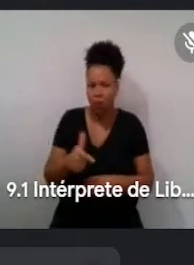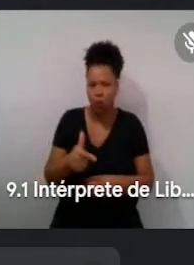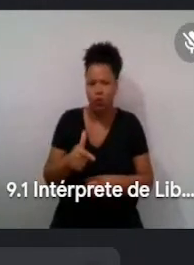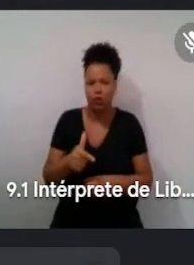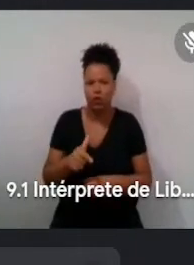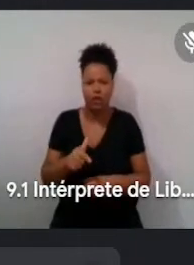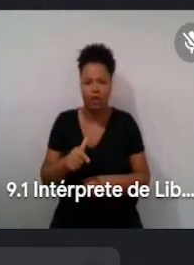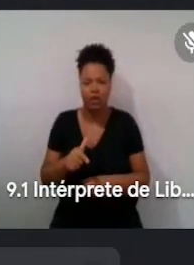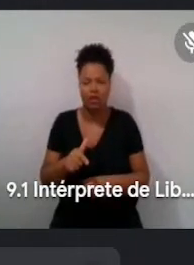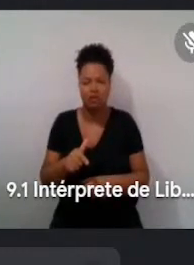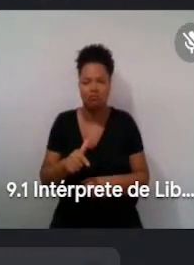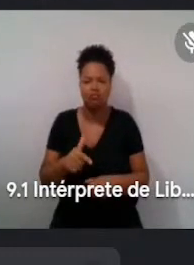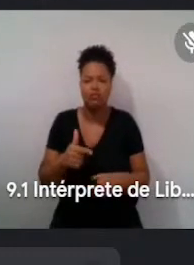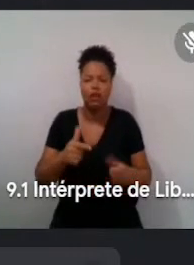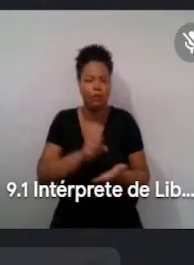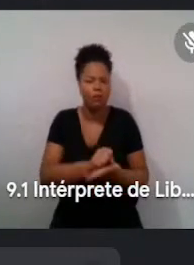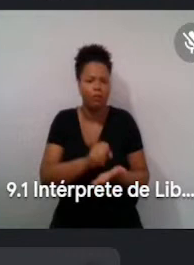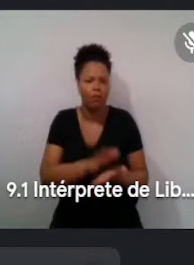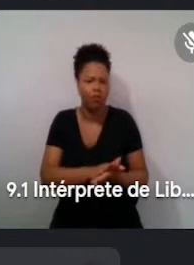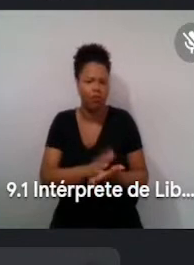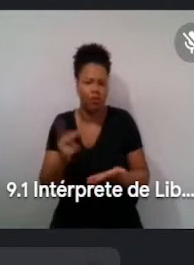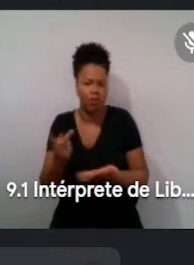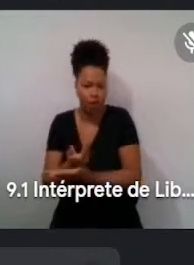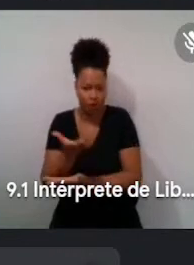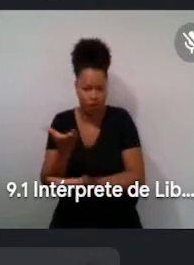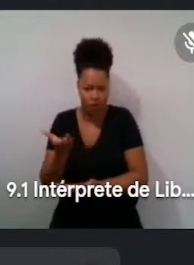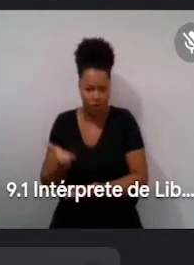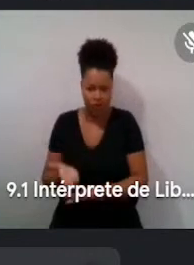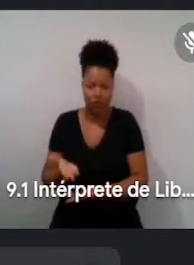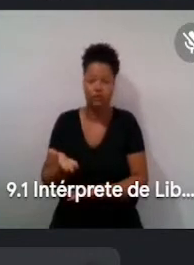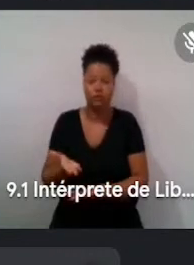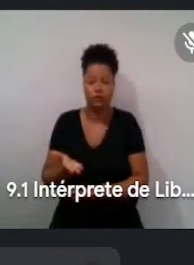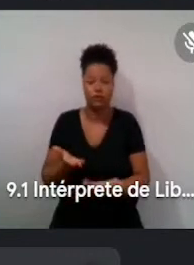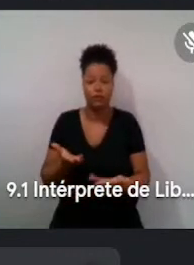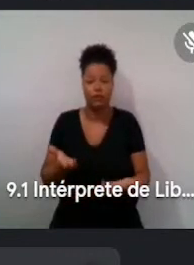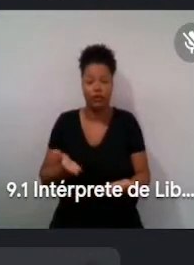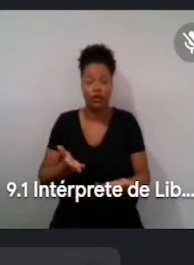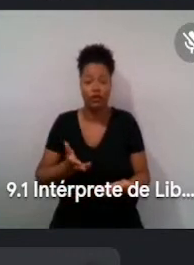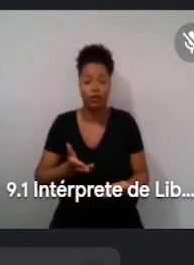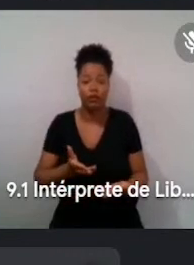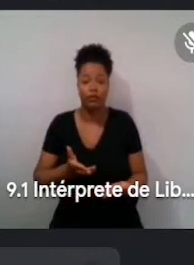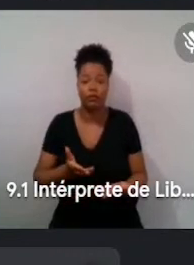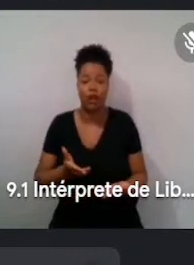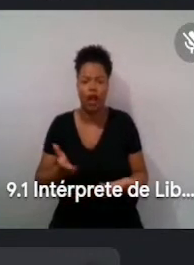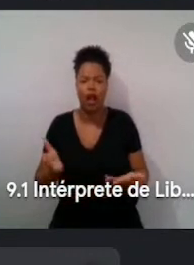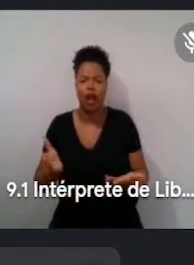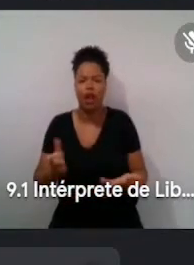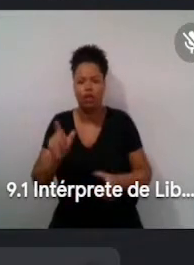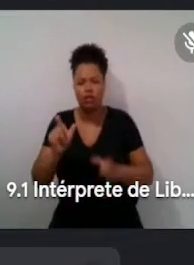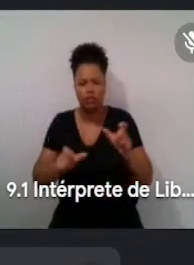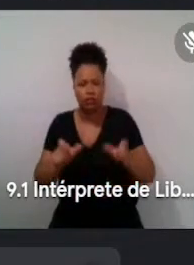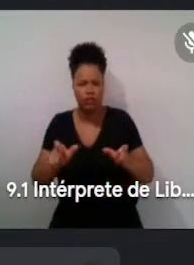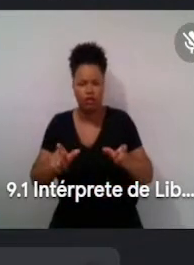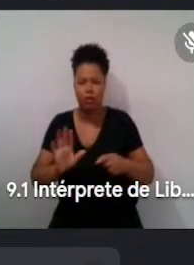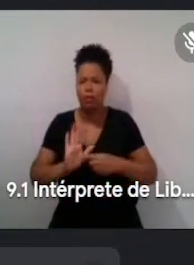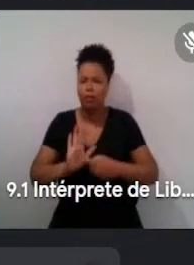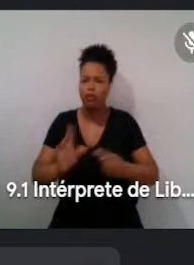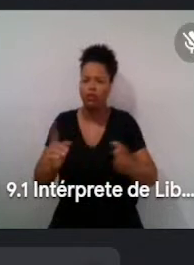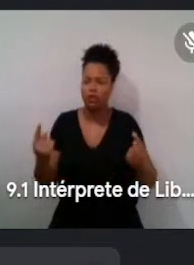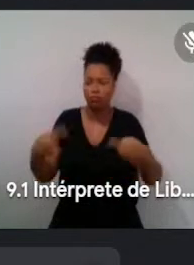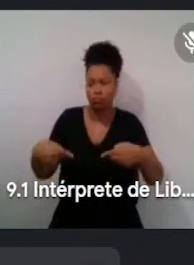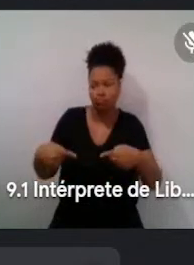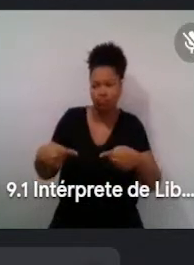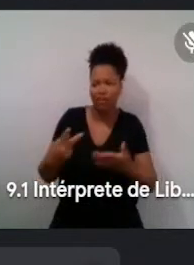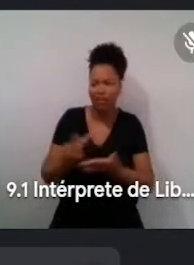essa hipótese. Então, a sentença, inclusive um dos recorrentes apontou contradição, bem, na verdade não havia contradição,